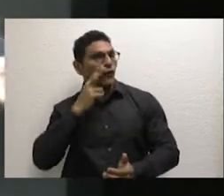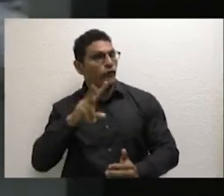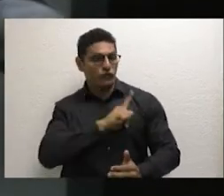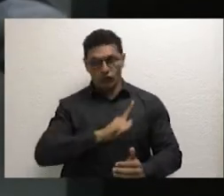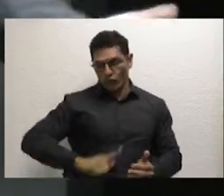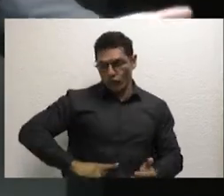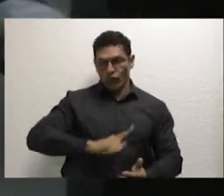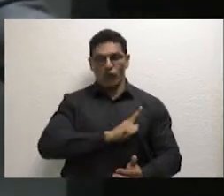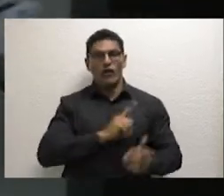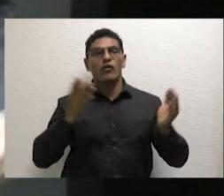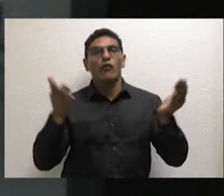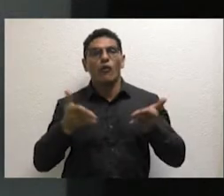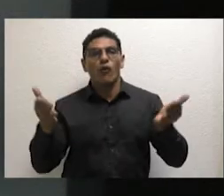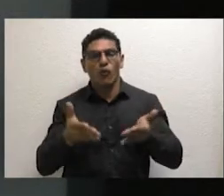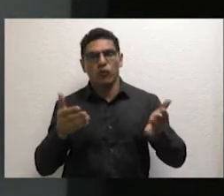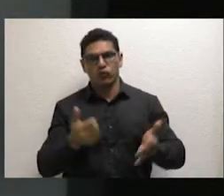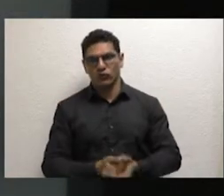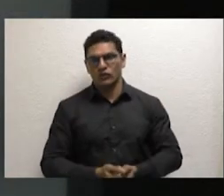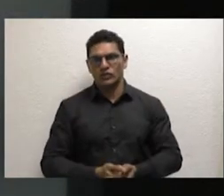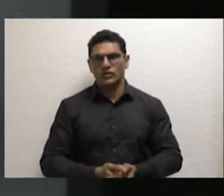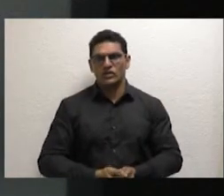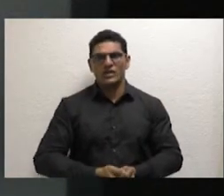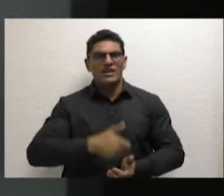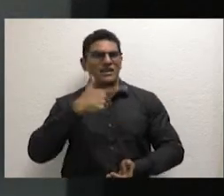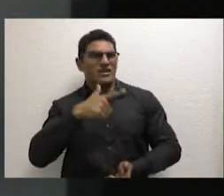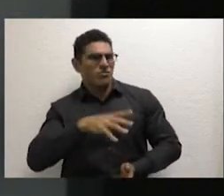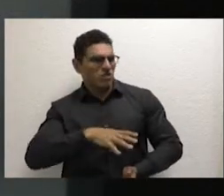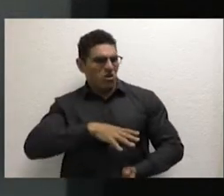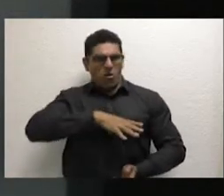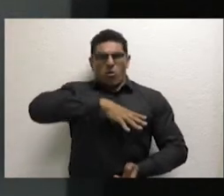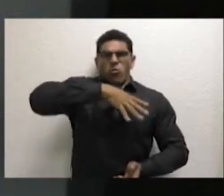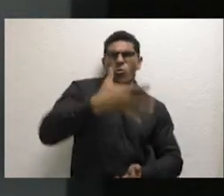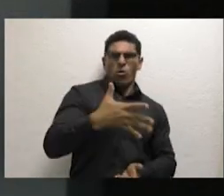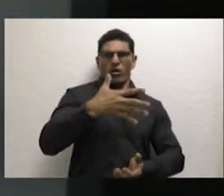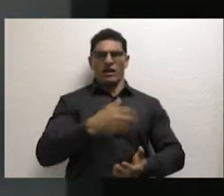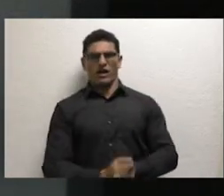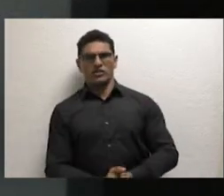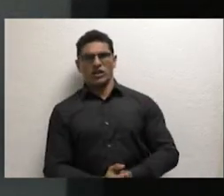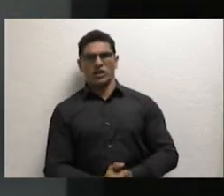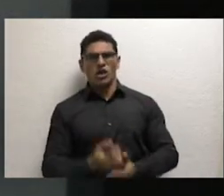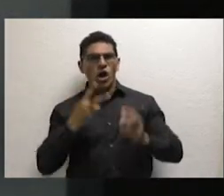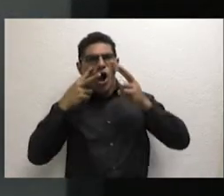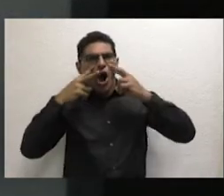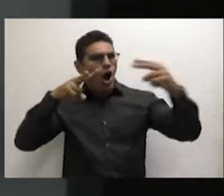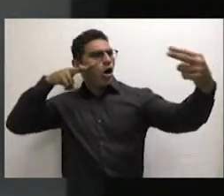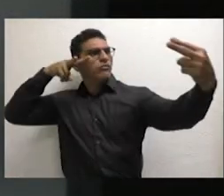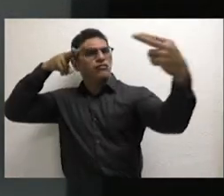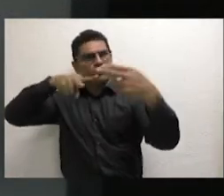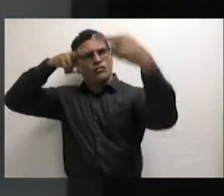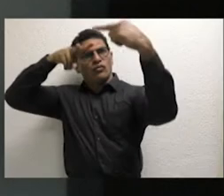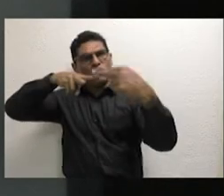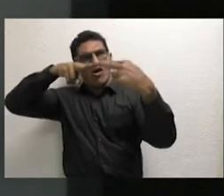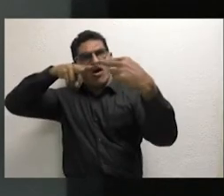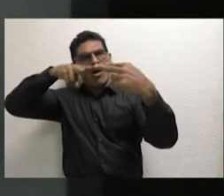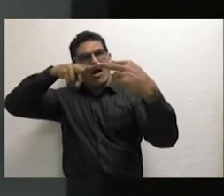governo estou vendo hoje um governo sem coragem e hombridade de olhar nos olhos dos professores